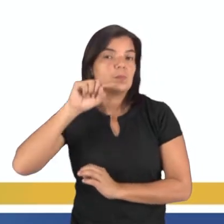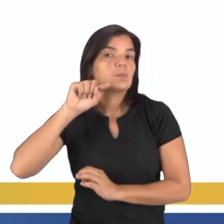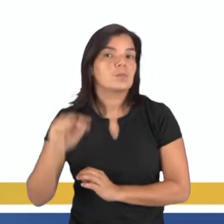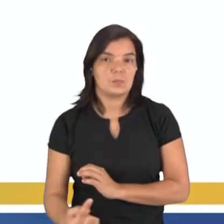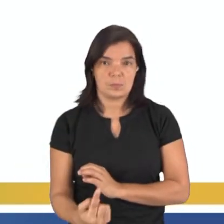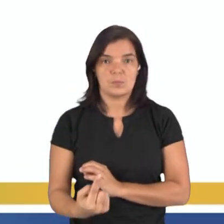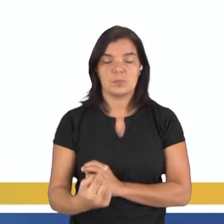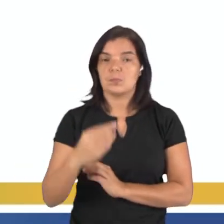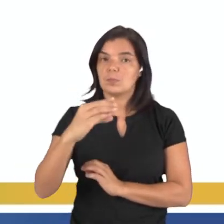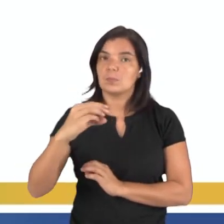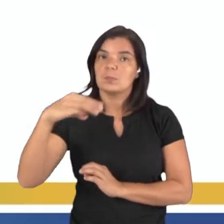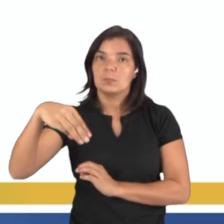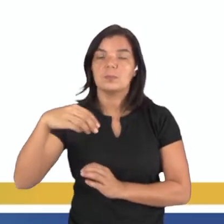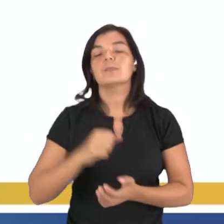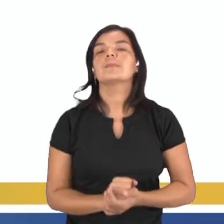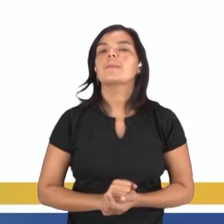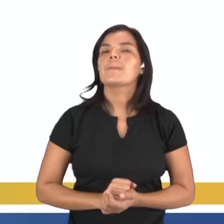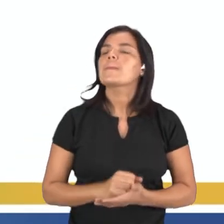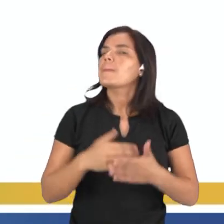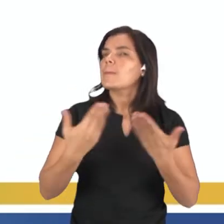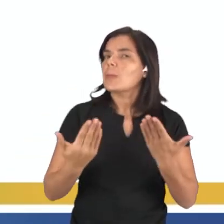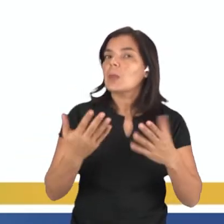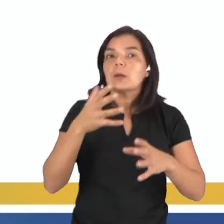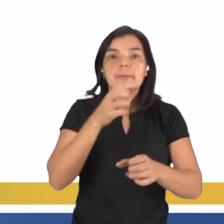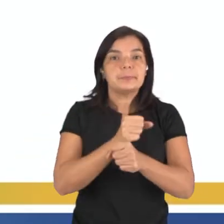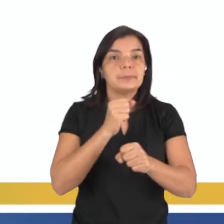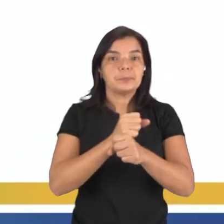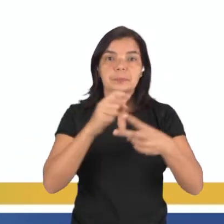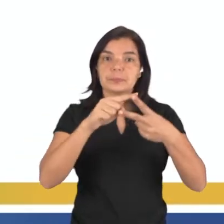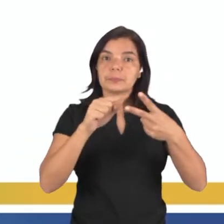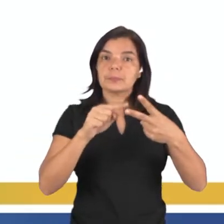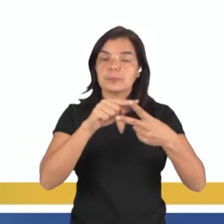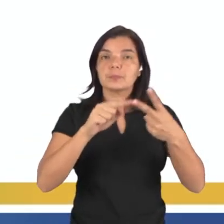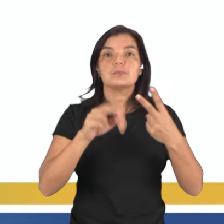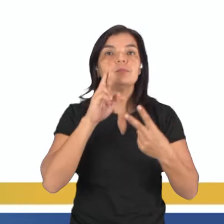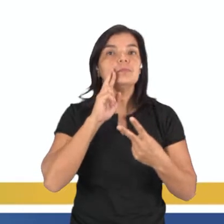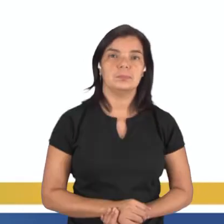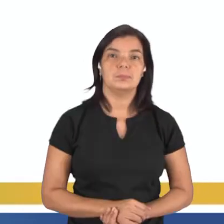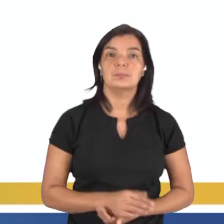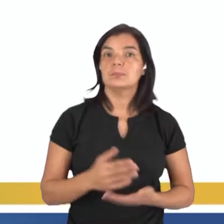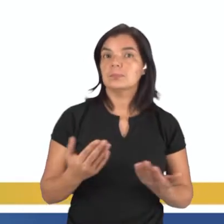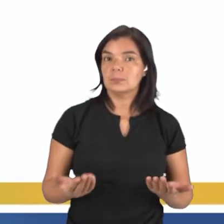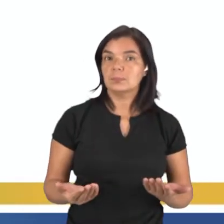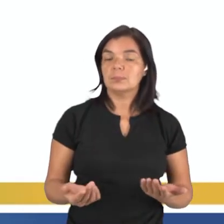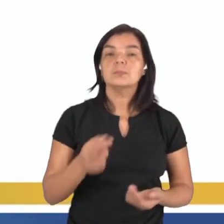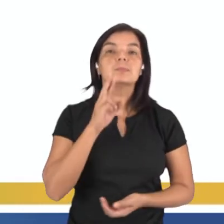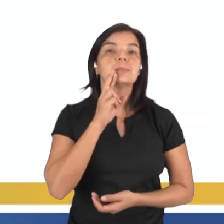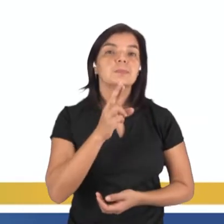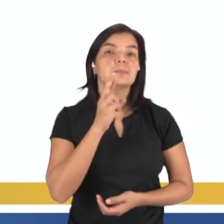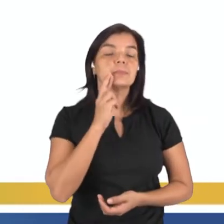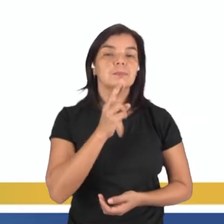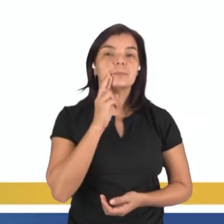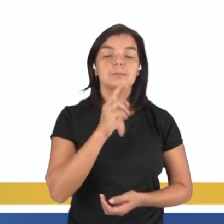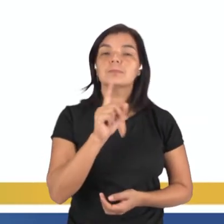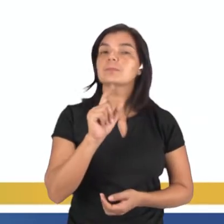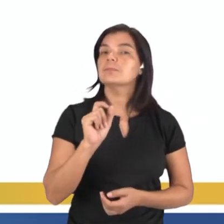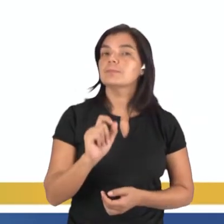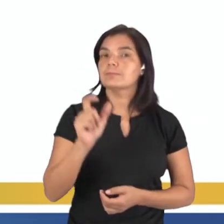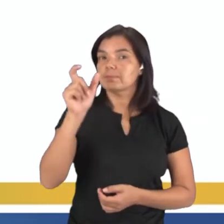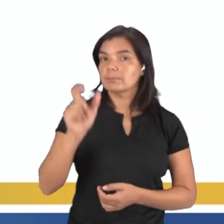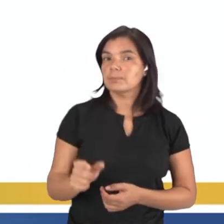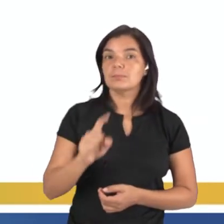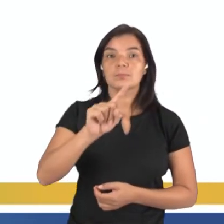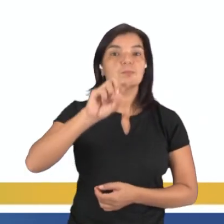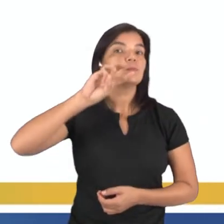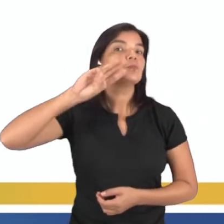mil centímetros. Então, calculando esses dois, a resposta dá... E o nosso resultado aí na tarja ao lado